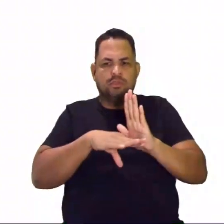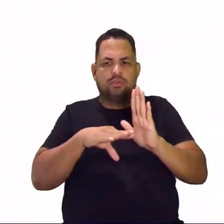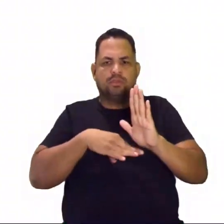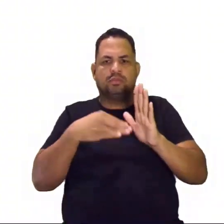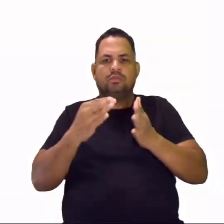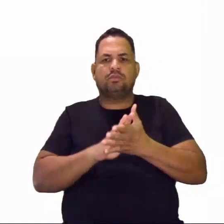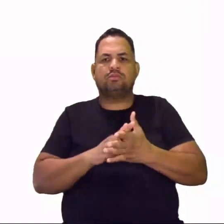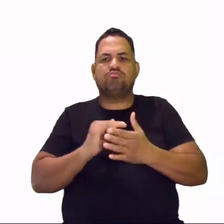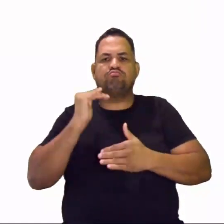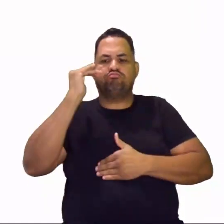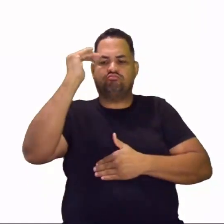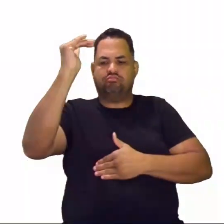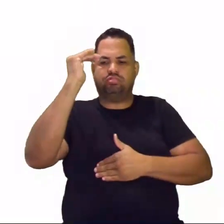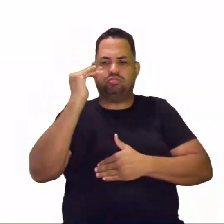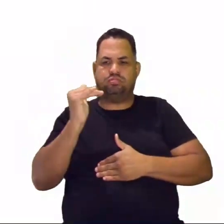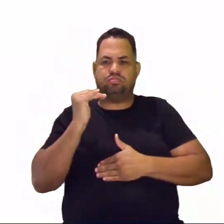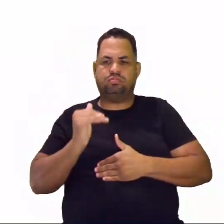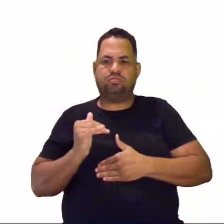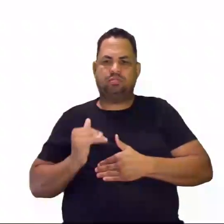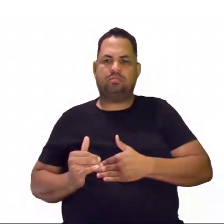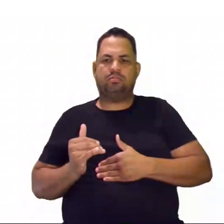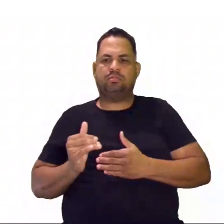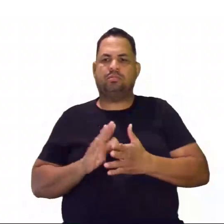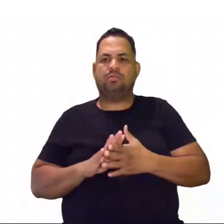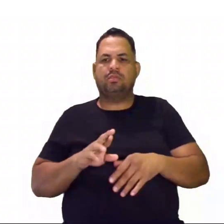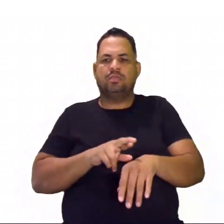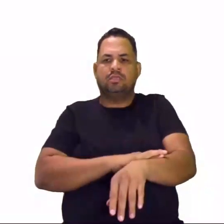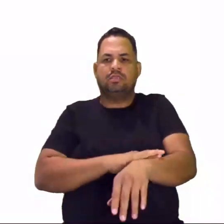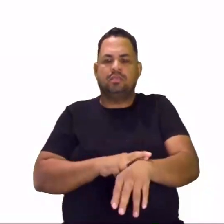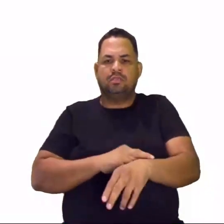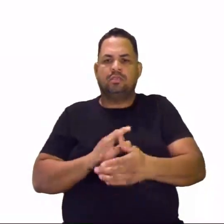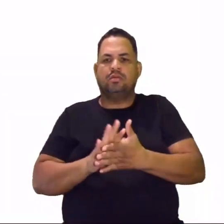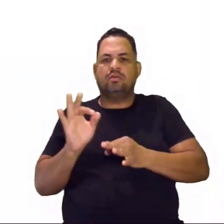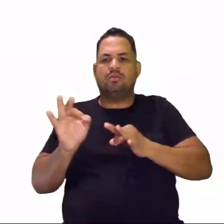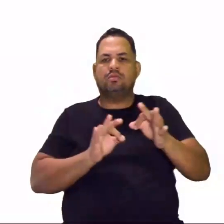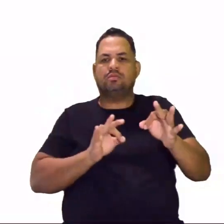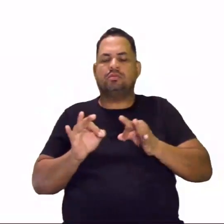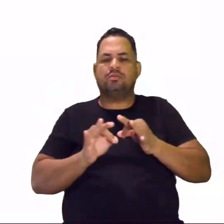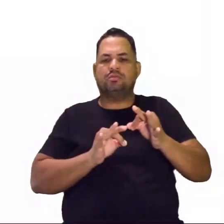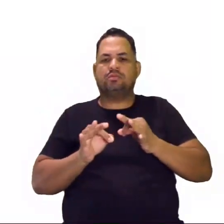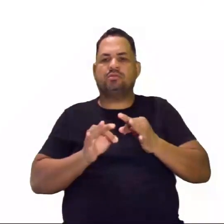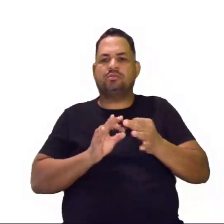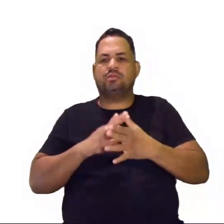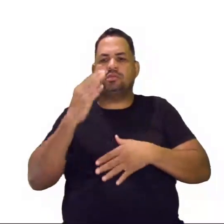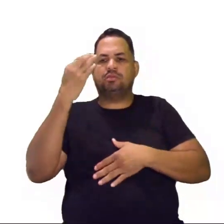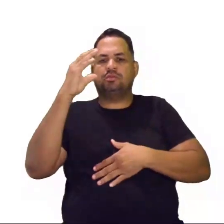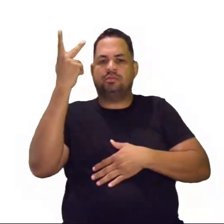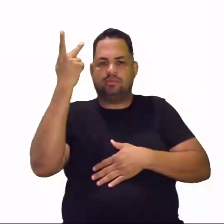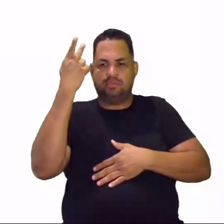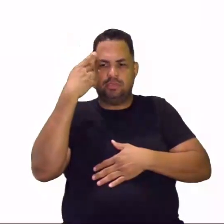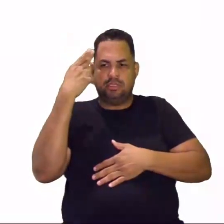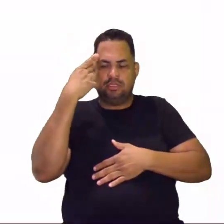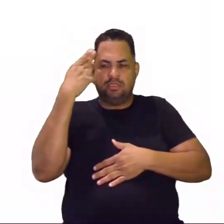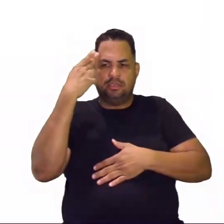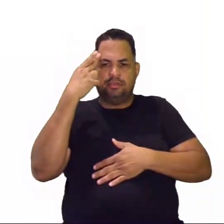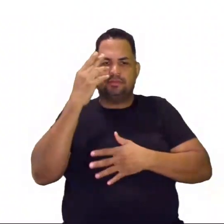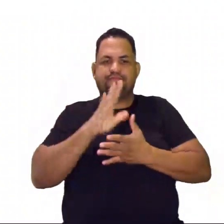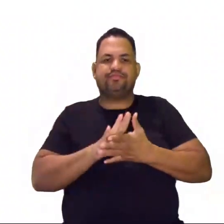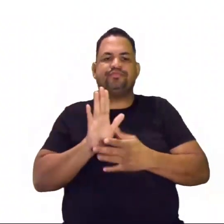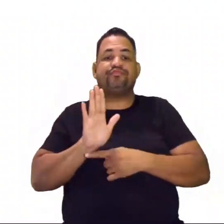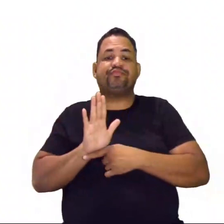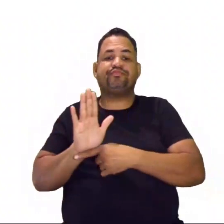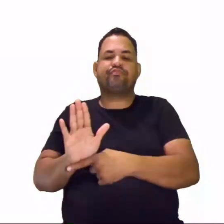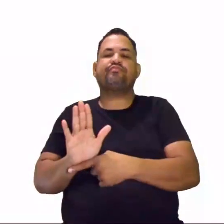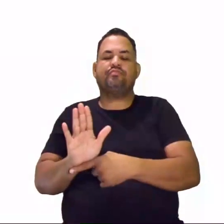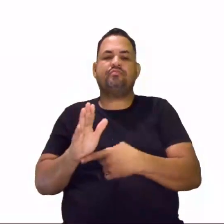classificatório das hierarquias raciais produzidas pela ciência natural, né? Então, as ciências naturais, elas